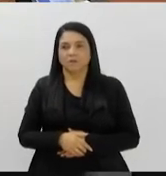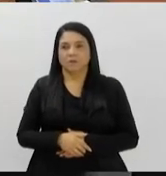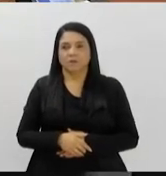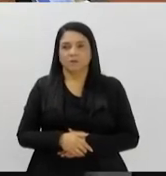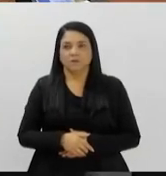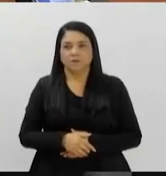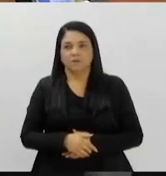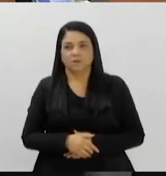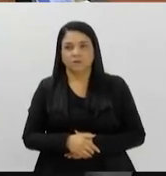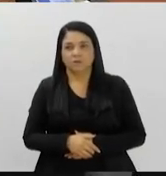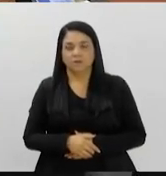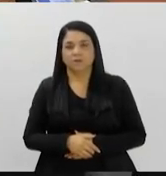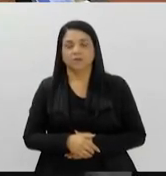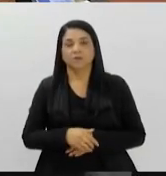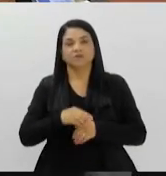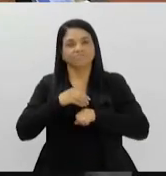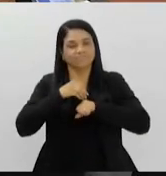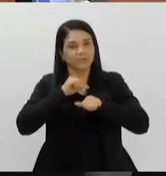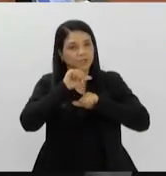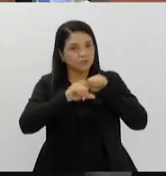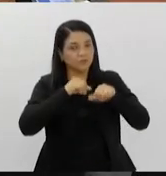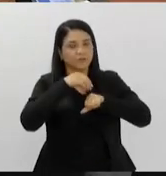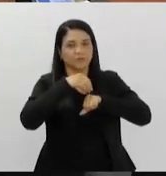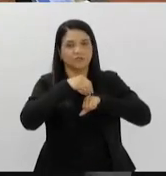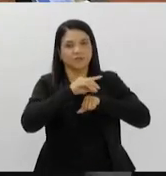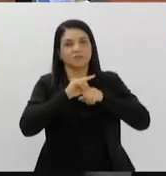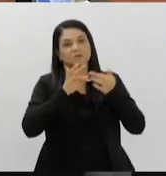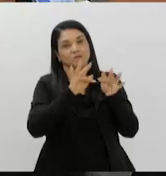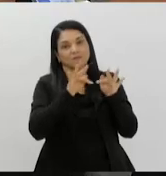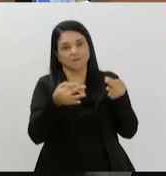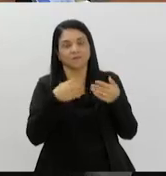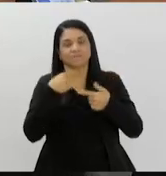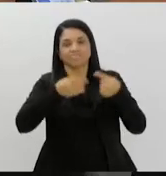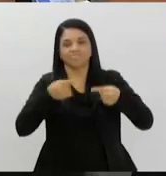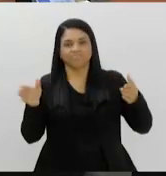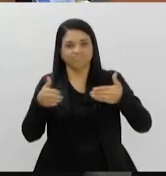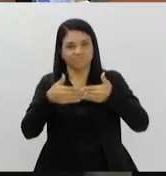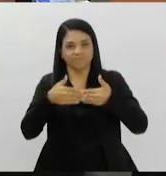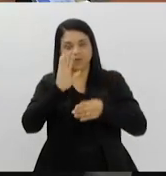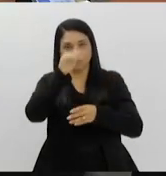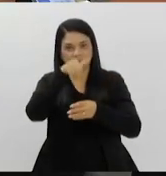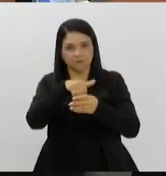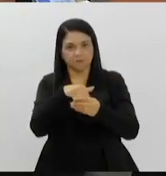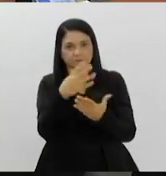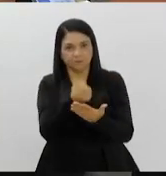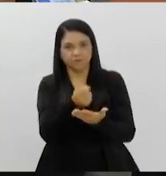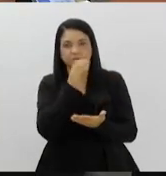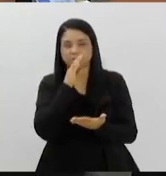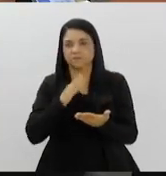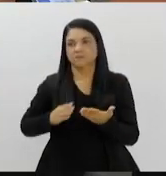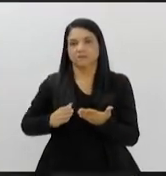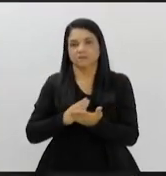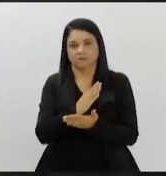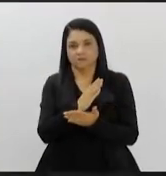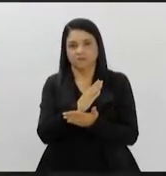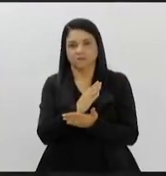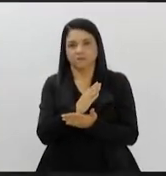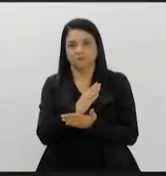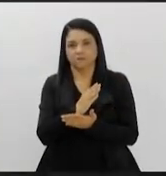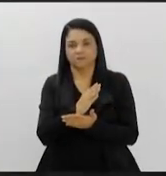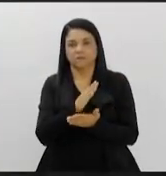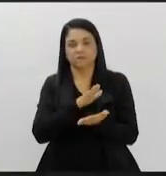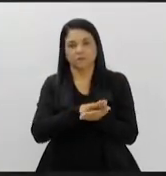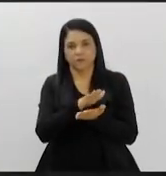Não havendo indicação mais quem... simples. Ok. Não havendo mais quem queira discutir, encerrada a discussão e votação. Senhores que aprovam, permaneçam como estão. Aprovado, vai